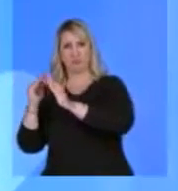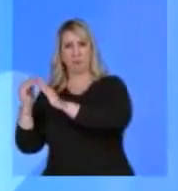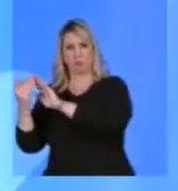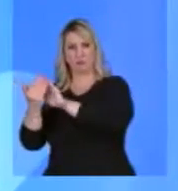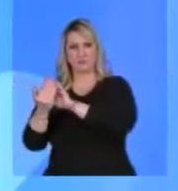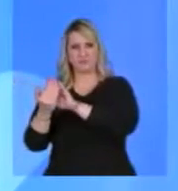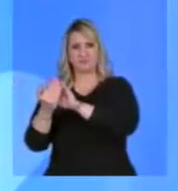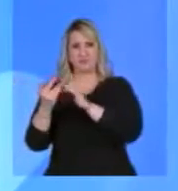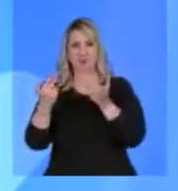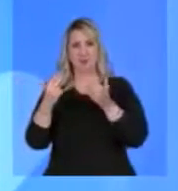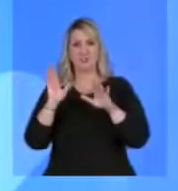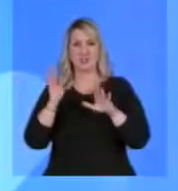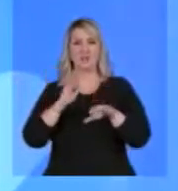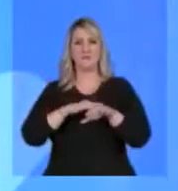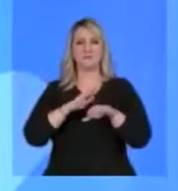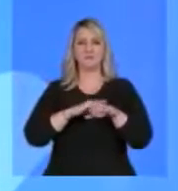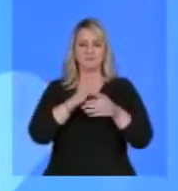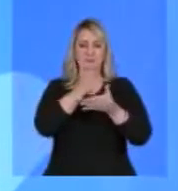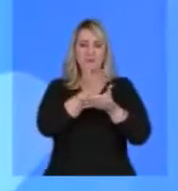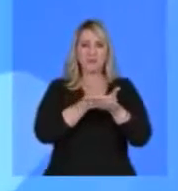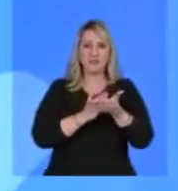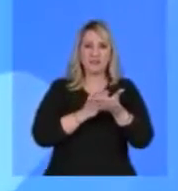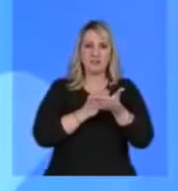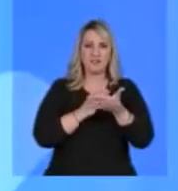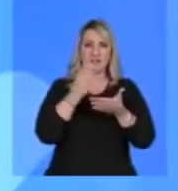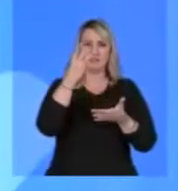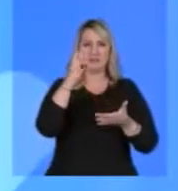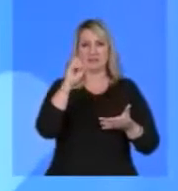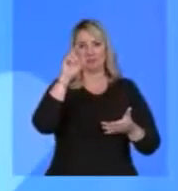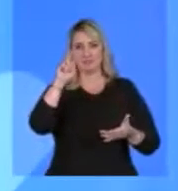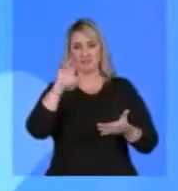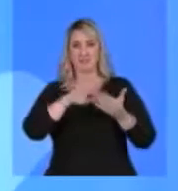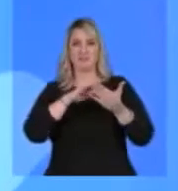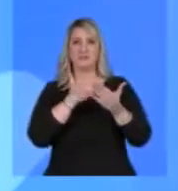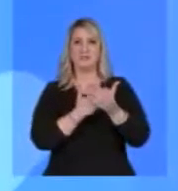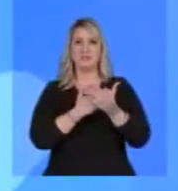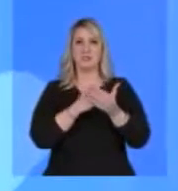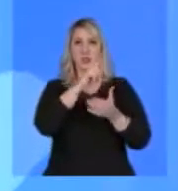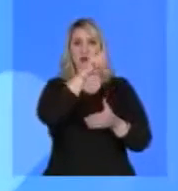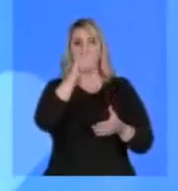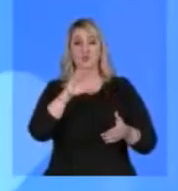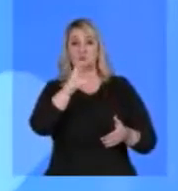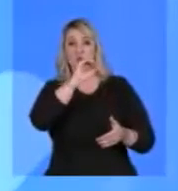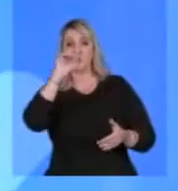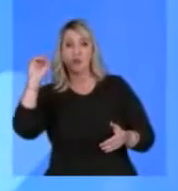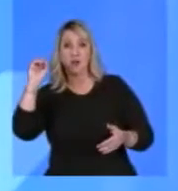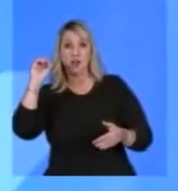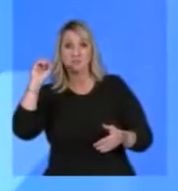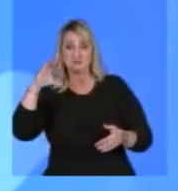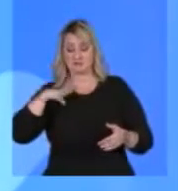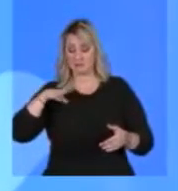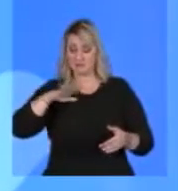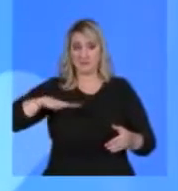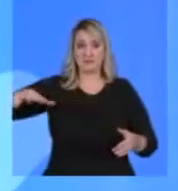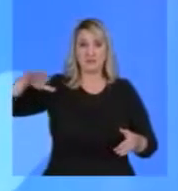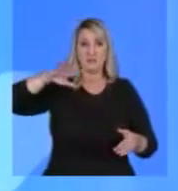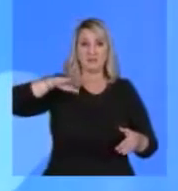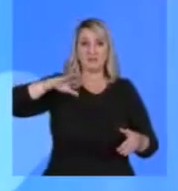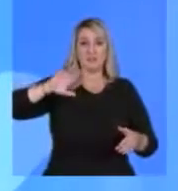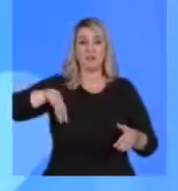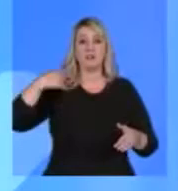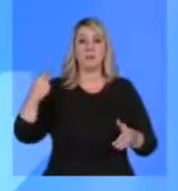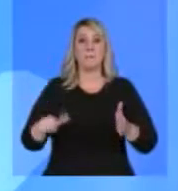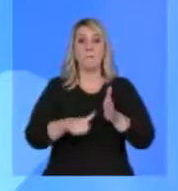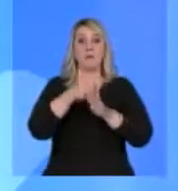fizemos metade das escolas das 305 escolas foram na zona oeste da cidade quando nós fizemos nosso primeiro